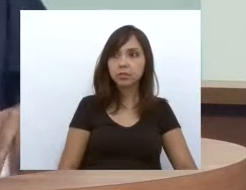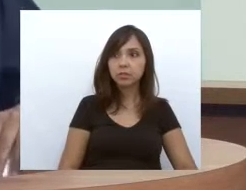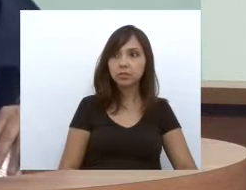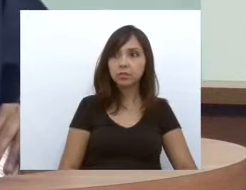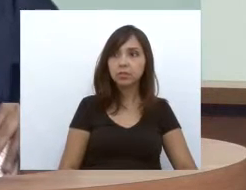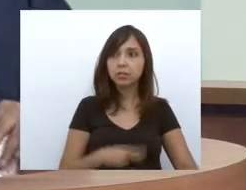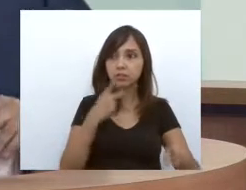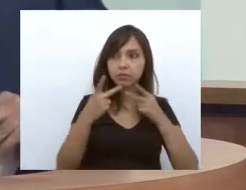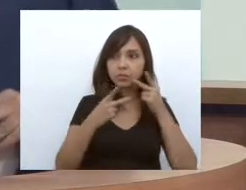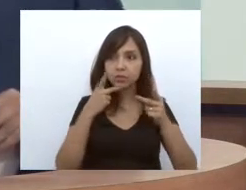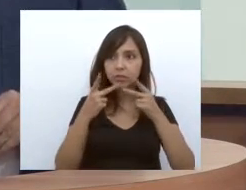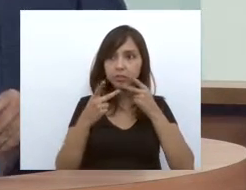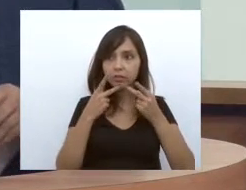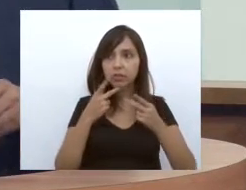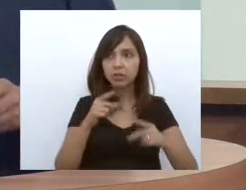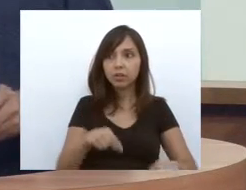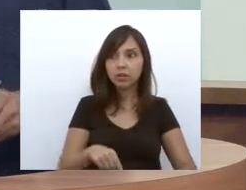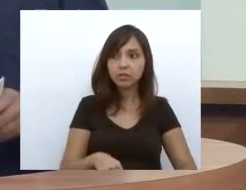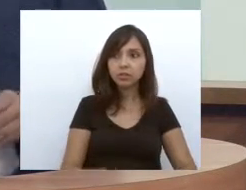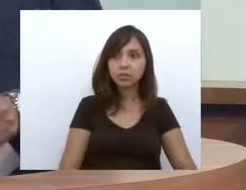A professora foi falar aqui em cima...